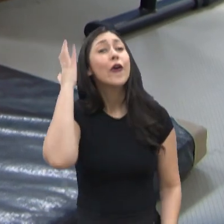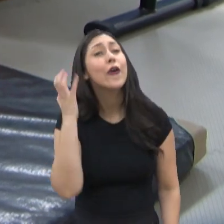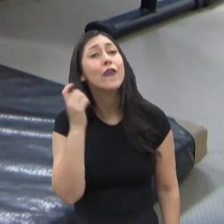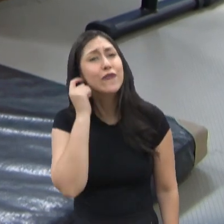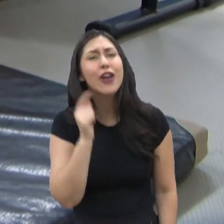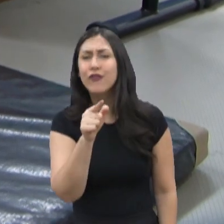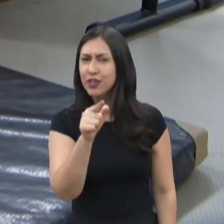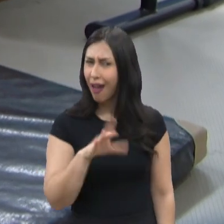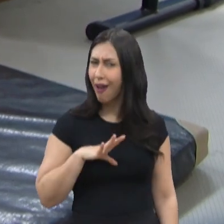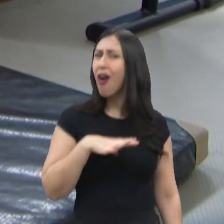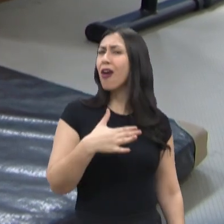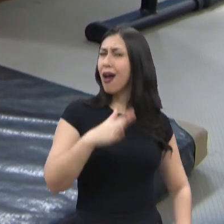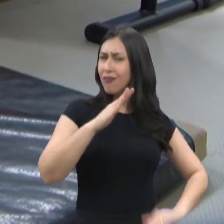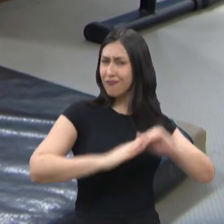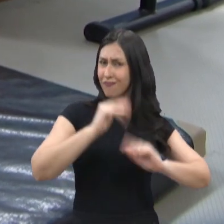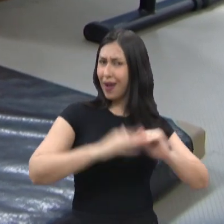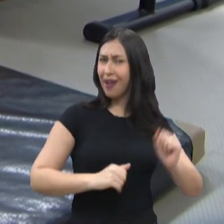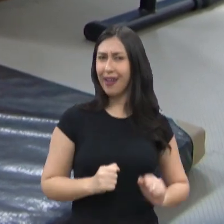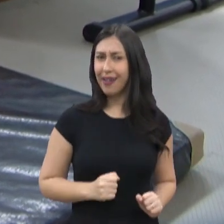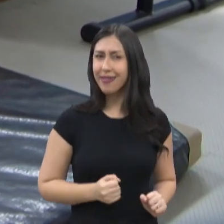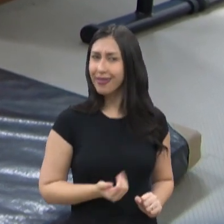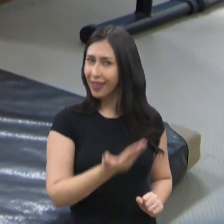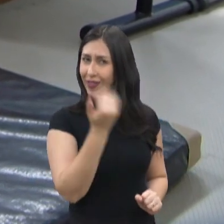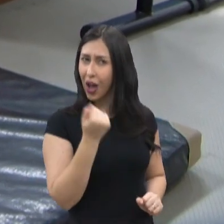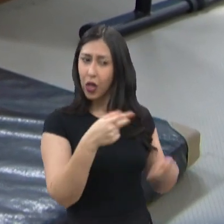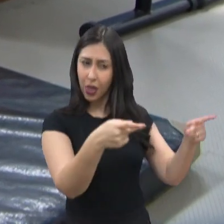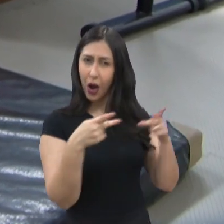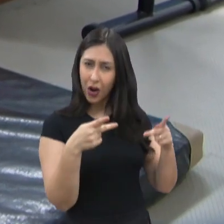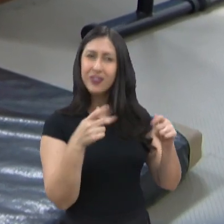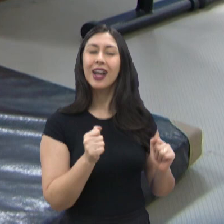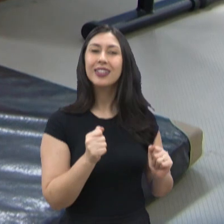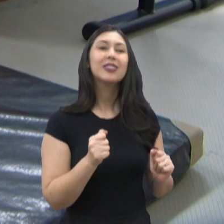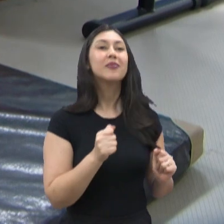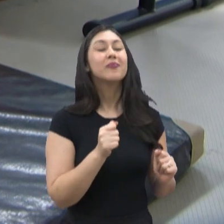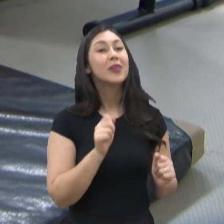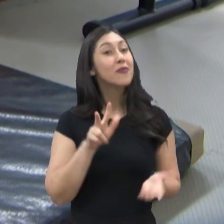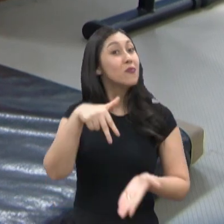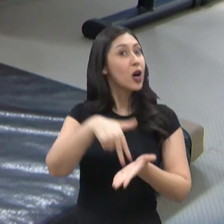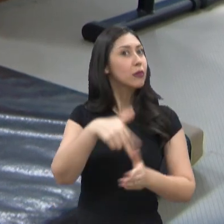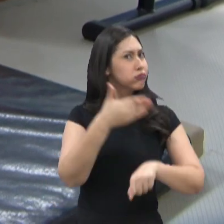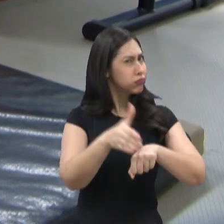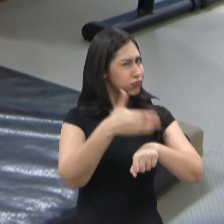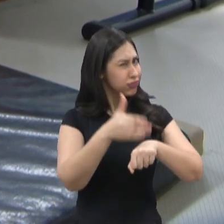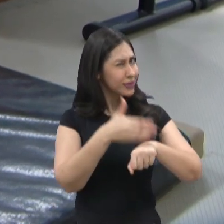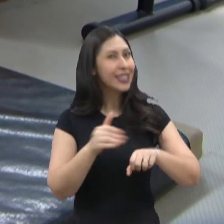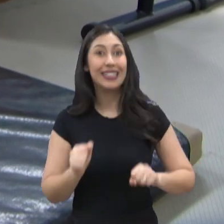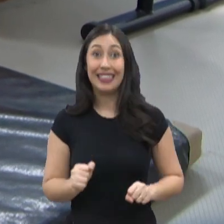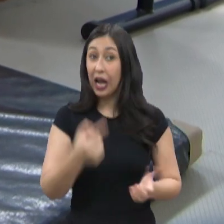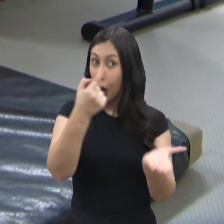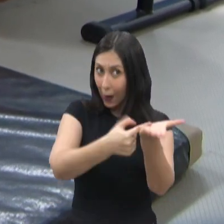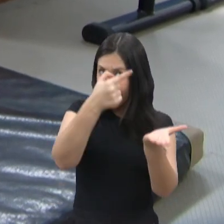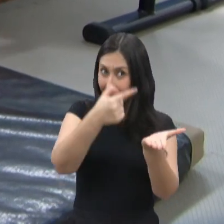coragem de fazer um desses exercícios? Ó, o Gustavo tá chamando pra gente vir fazer um treino de novo. Então, ó, tá marcado,